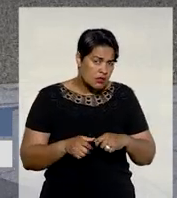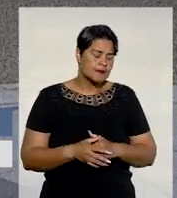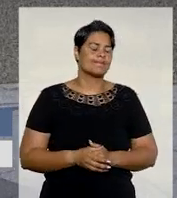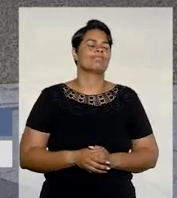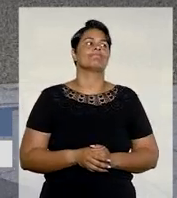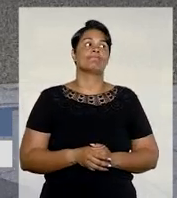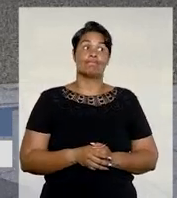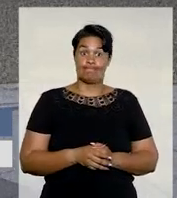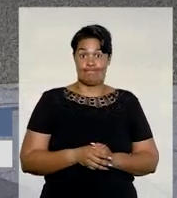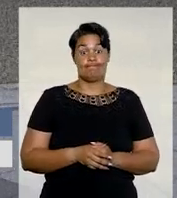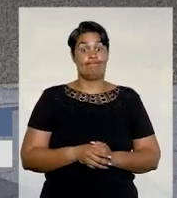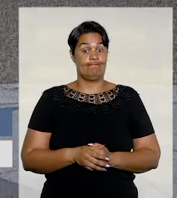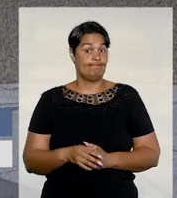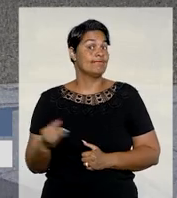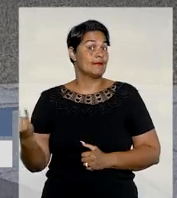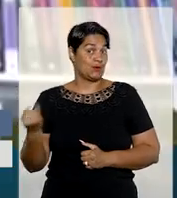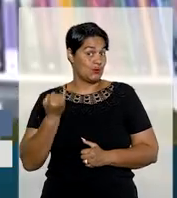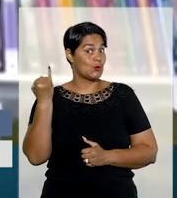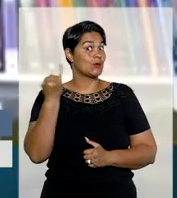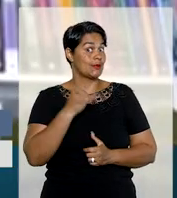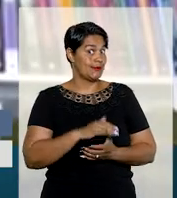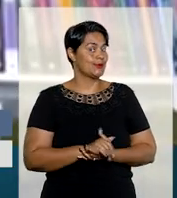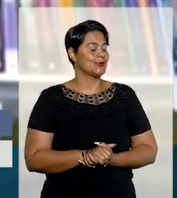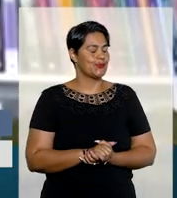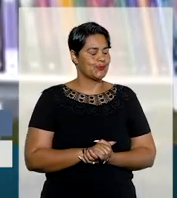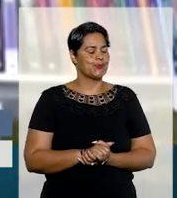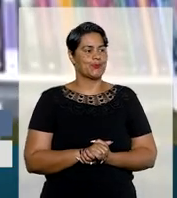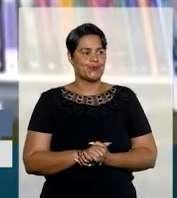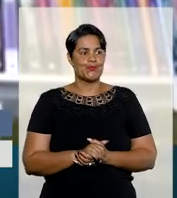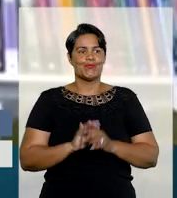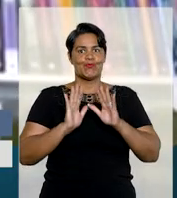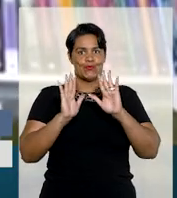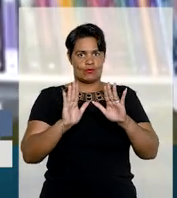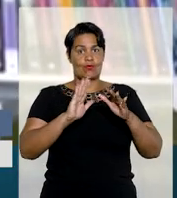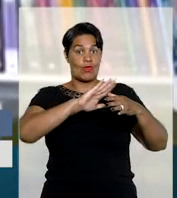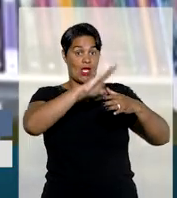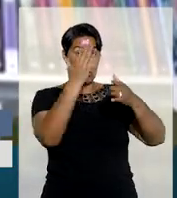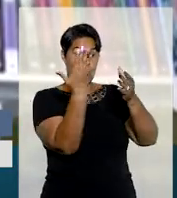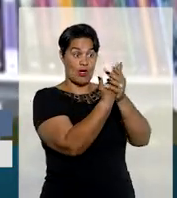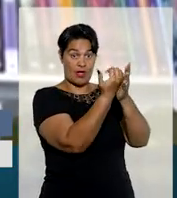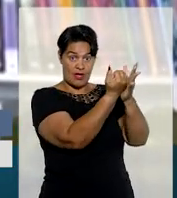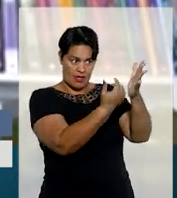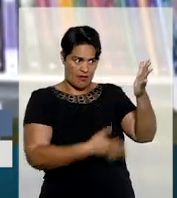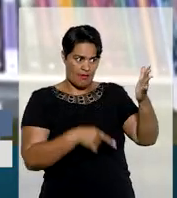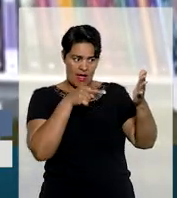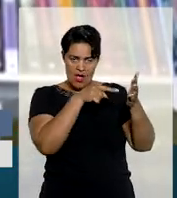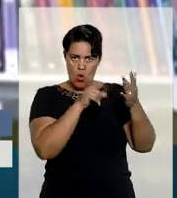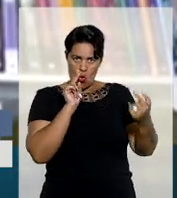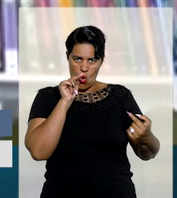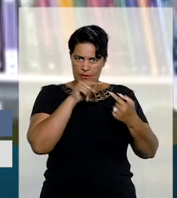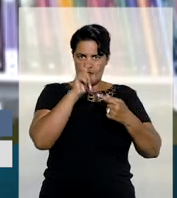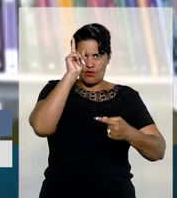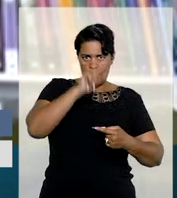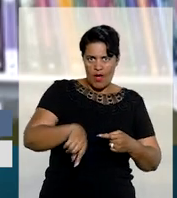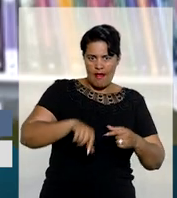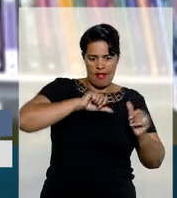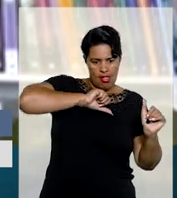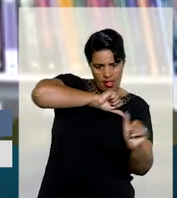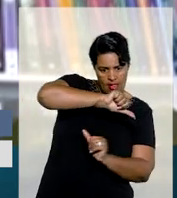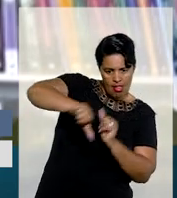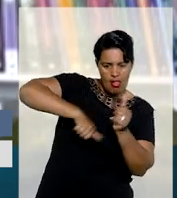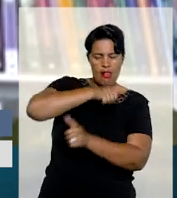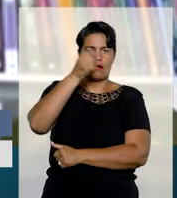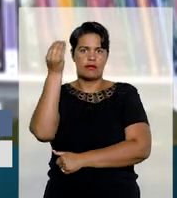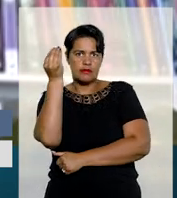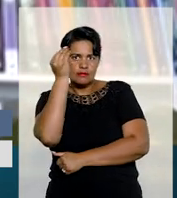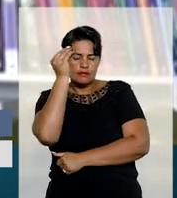Veja, Fátima, essa questão também é muito importante. Como regra, os embargos de declaração não têm por objetivo a reforma da decisão. Costuma-se